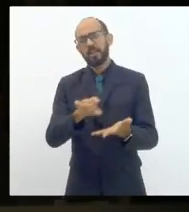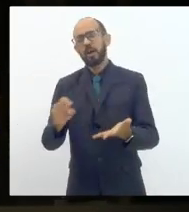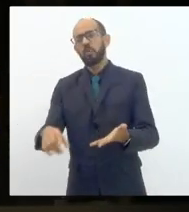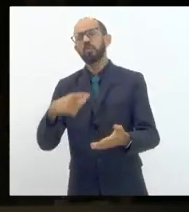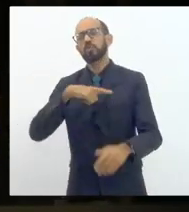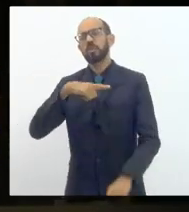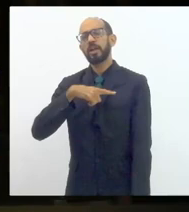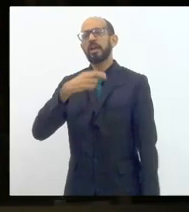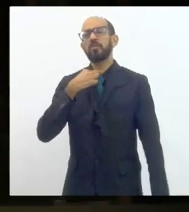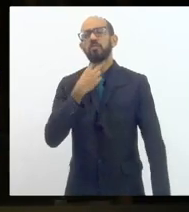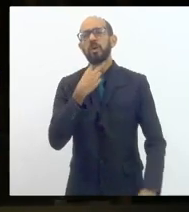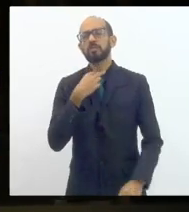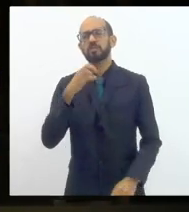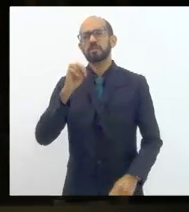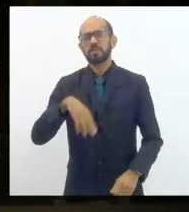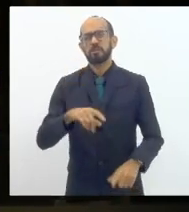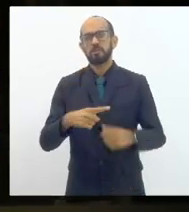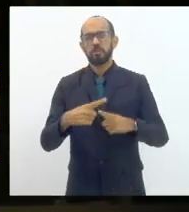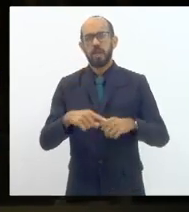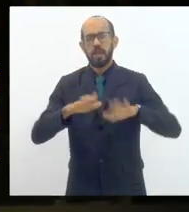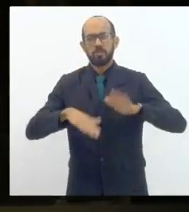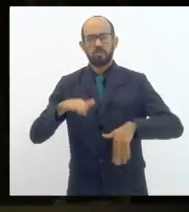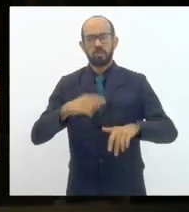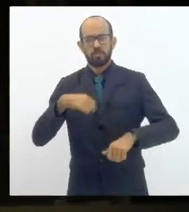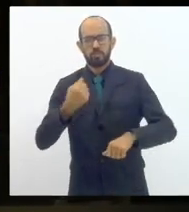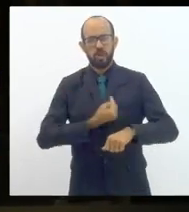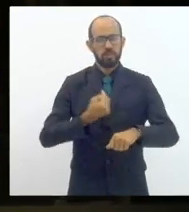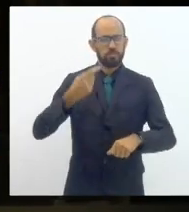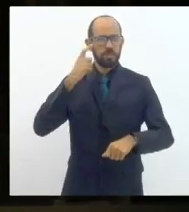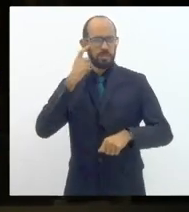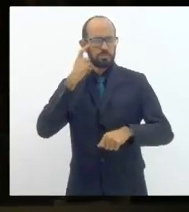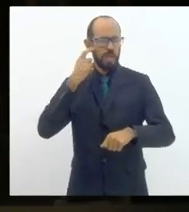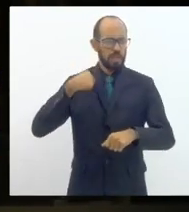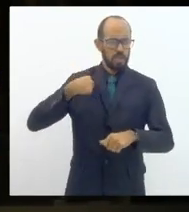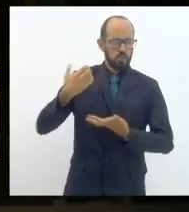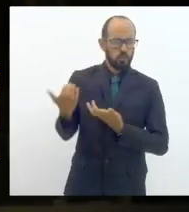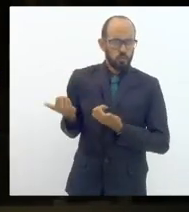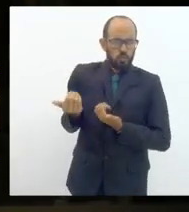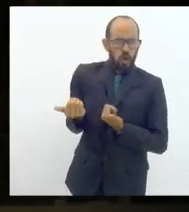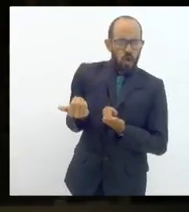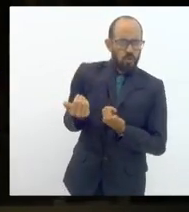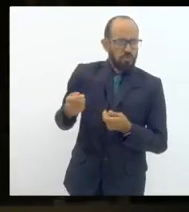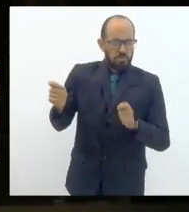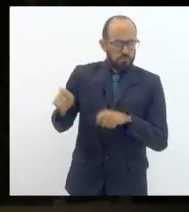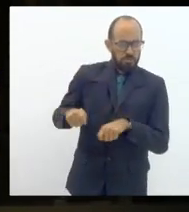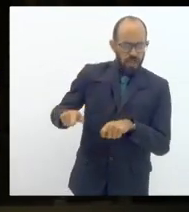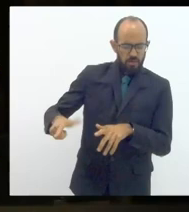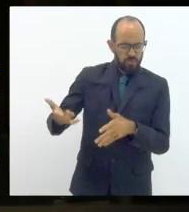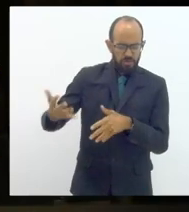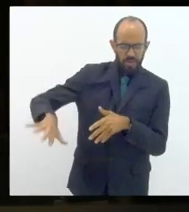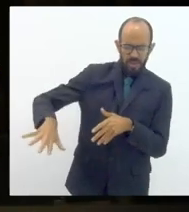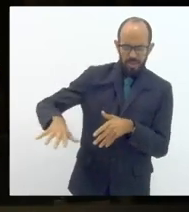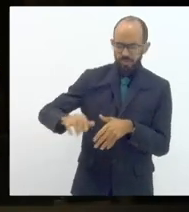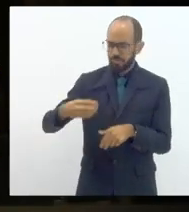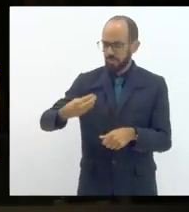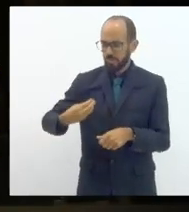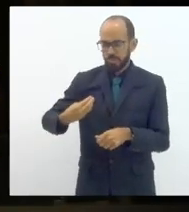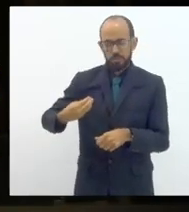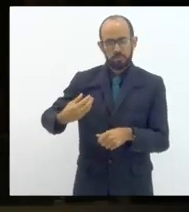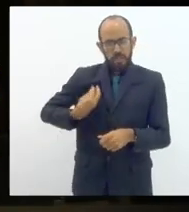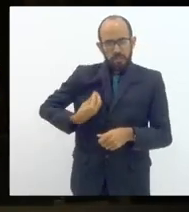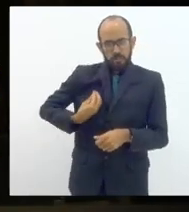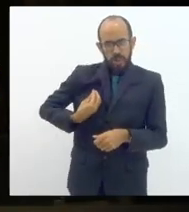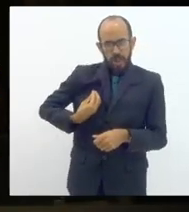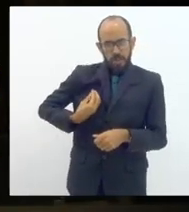muitas das vezes a gente pensa que não, eu sou jovem demais para me envolver nisso, eu sou jovem demais para alguém